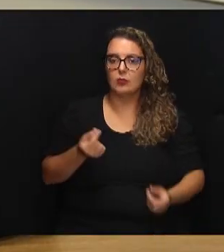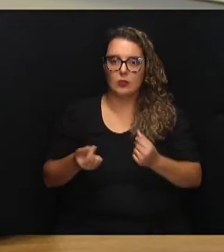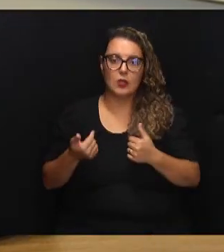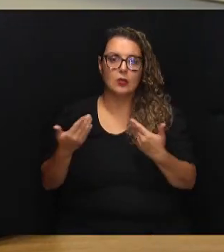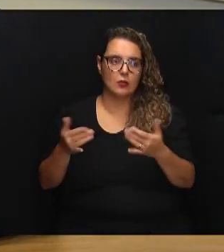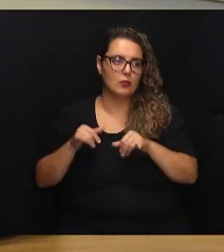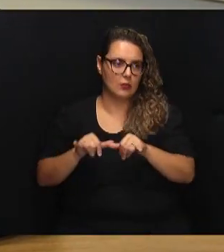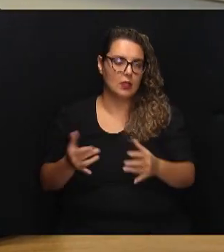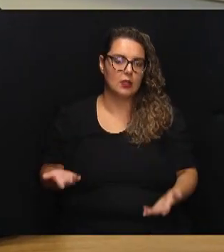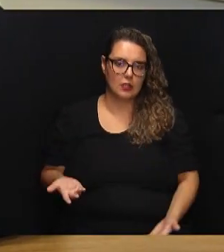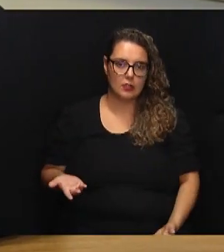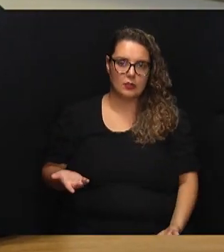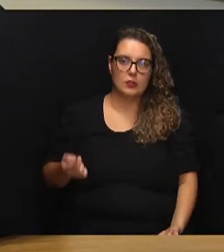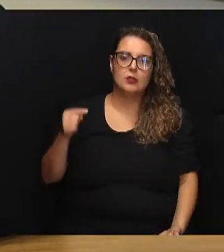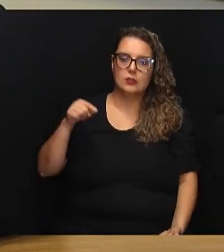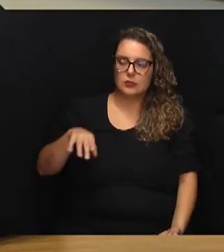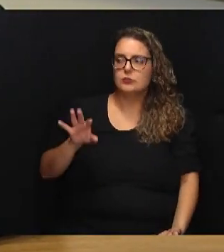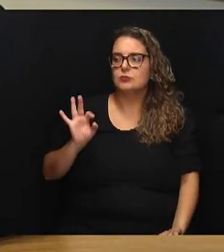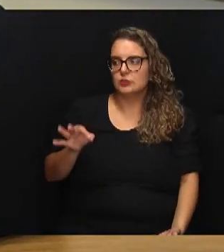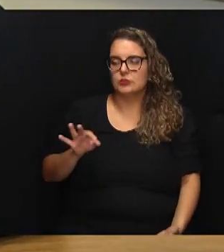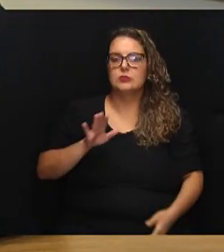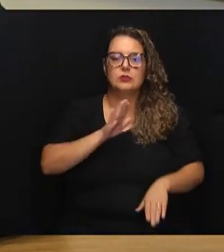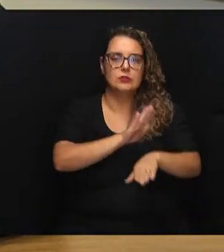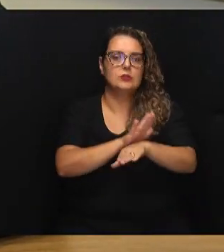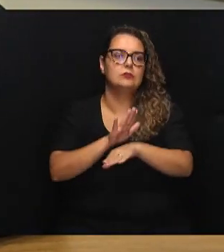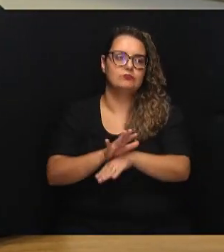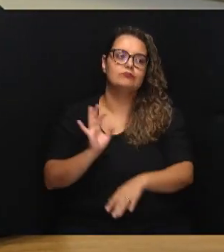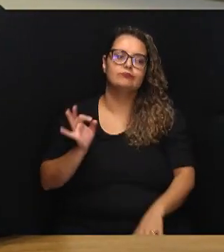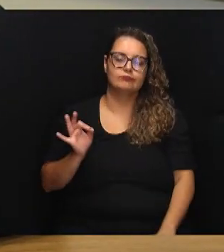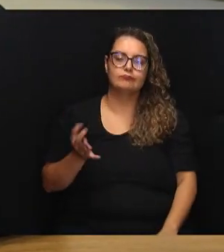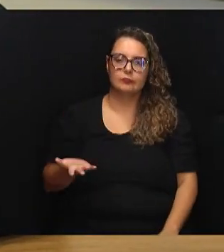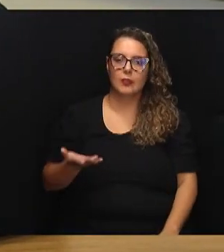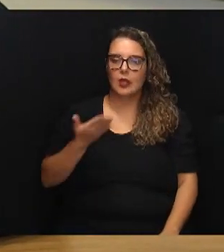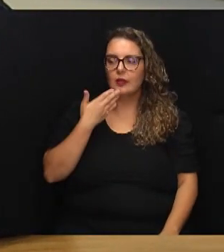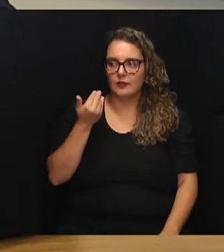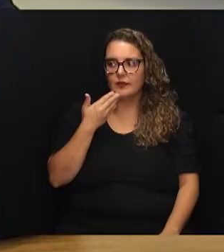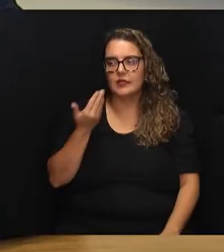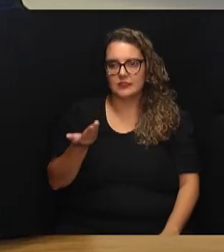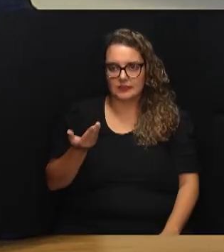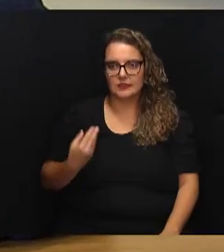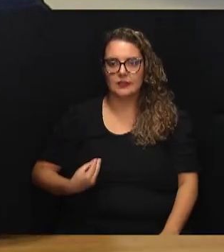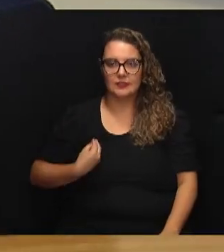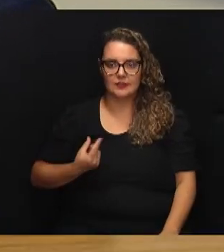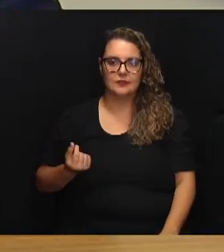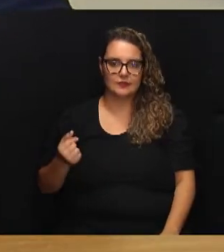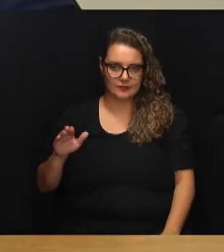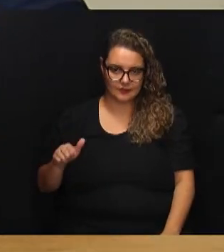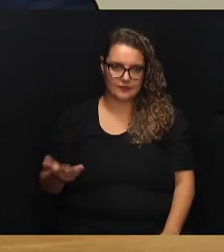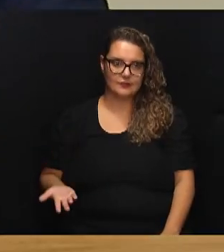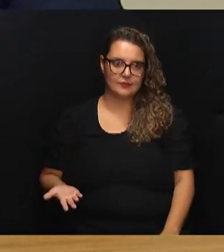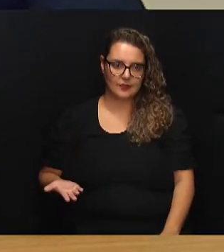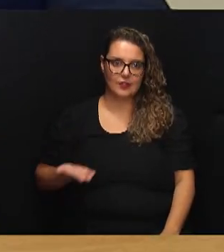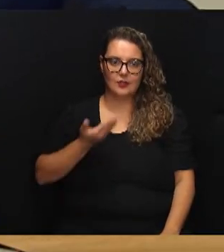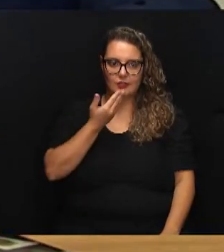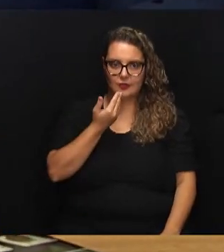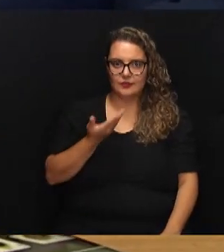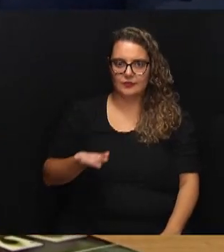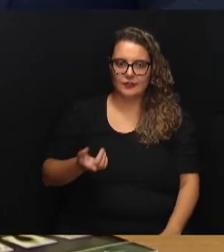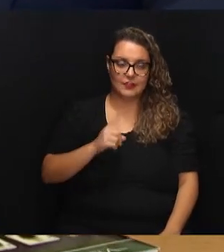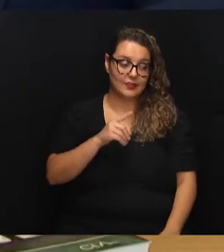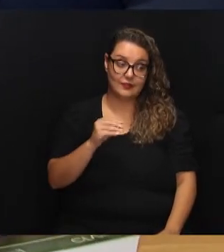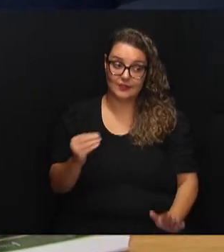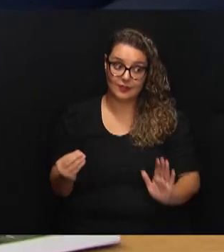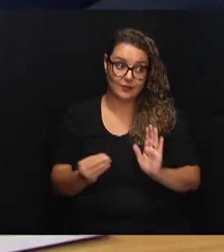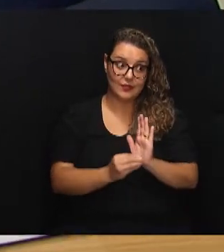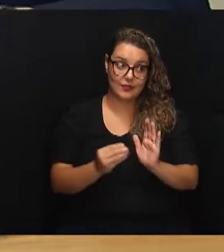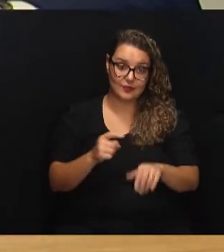supermercados. Então isso com certeza vai ajudar, sem dúvida, e vai facilitar a vida e vai baratear também o custo do almoço. Não deixar para a última hora